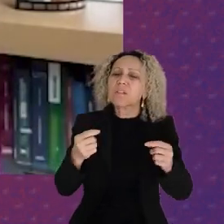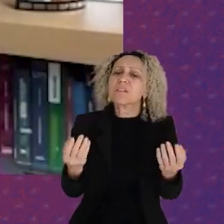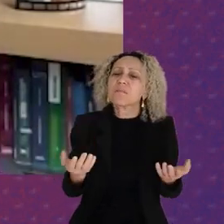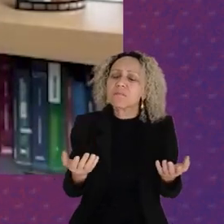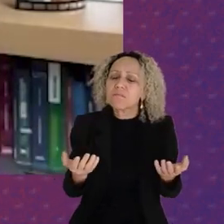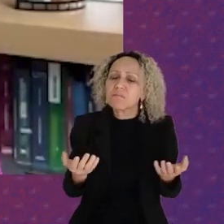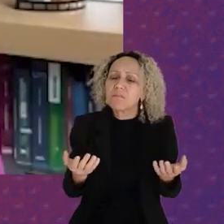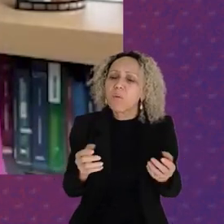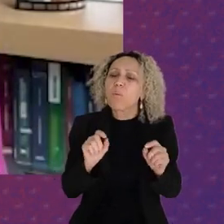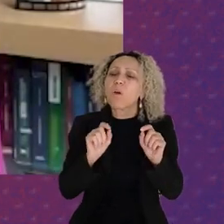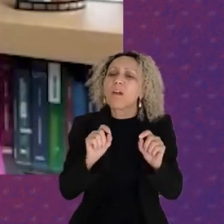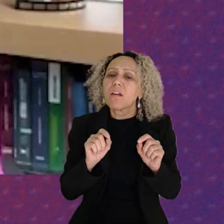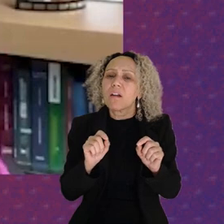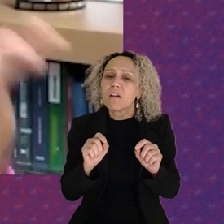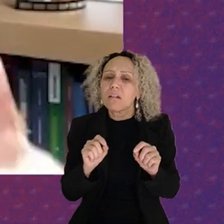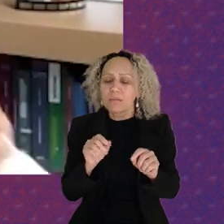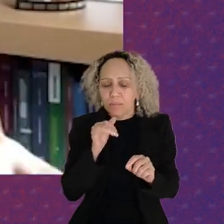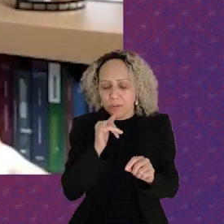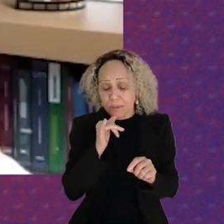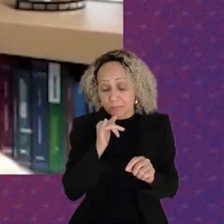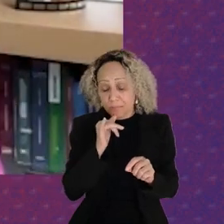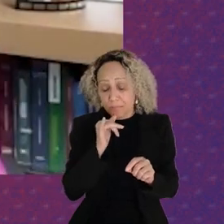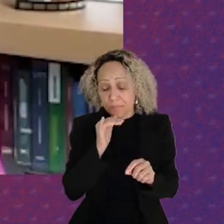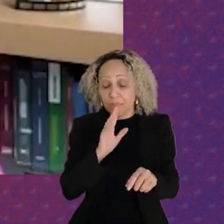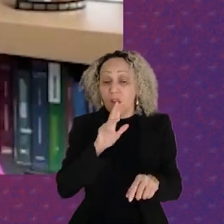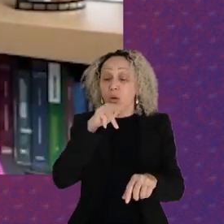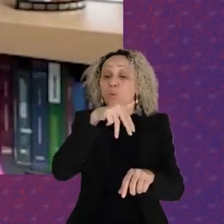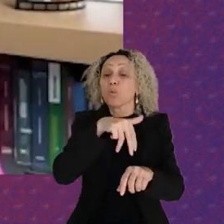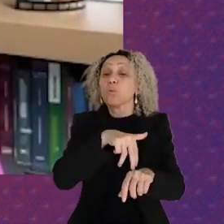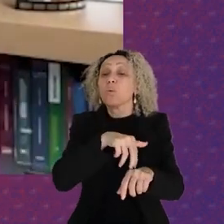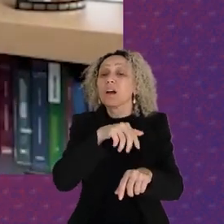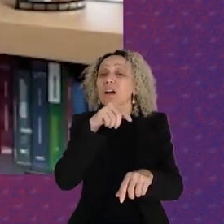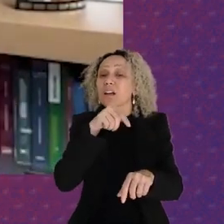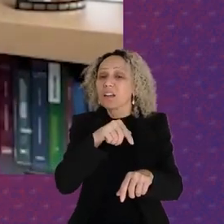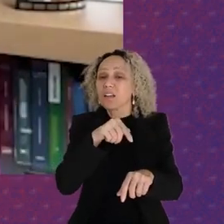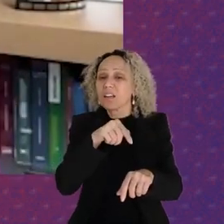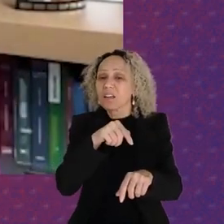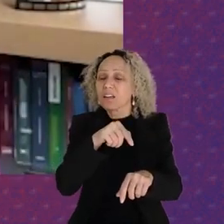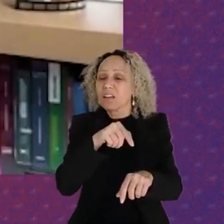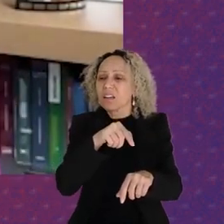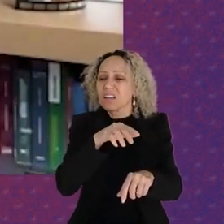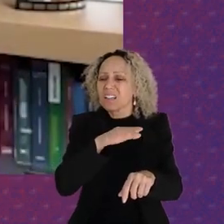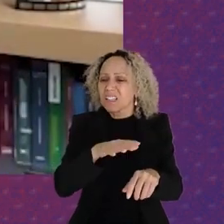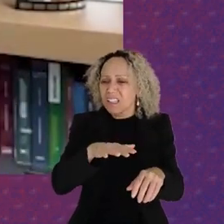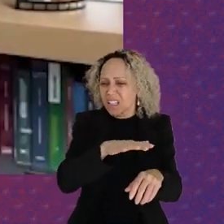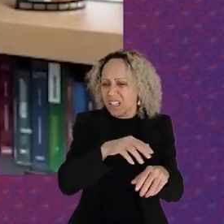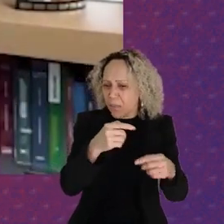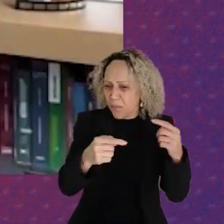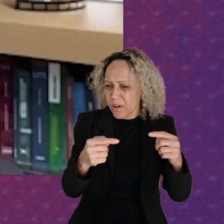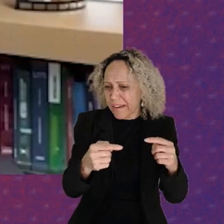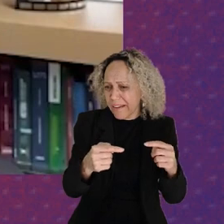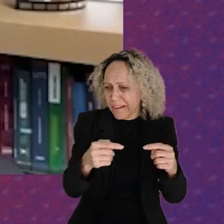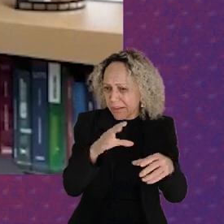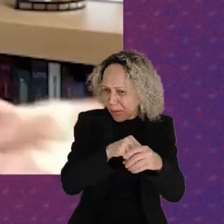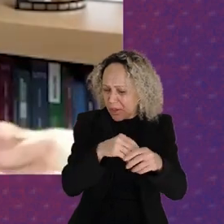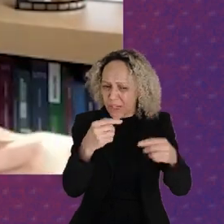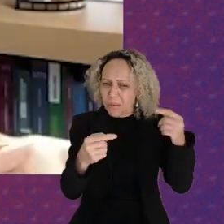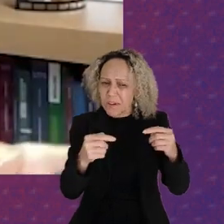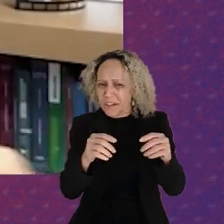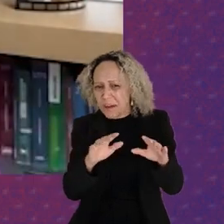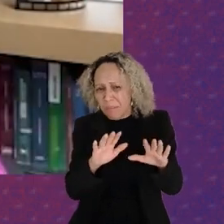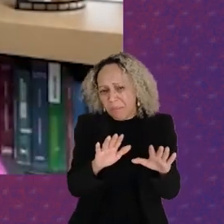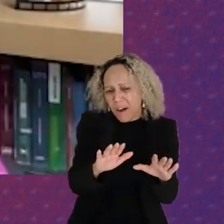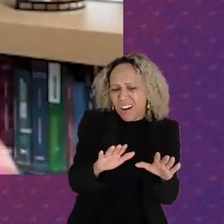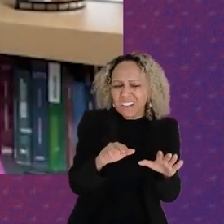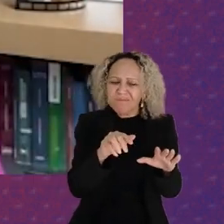lugar, ora, eu estou nesse lugar, mas esse não é o meu lugar, né? Por quê? Porque nesse lugar